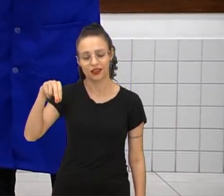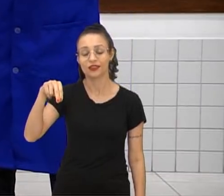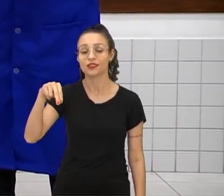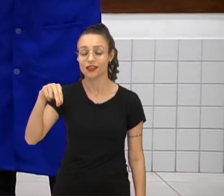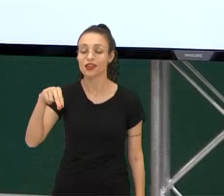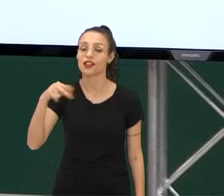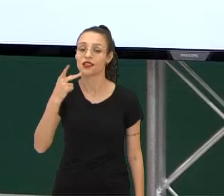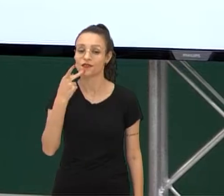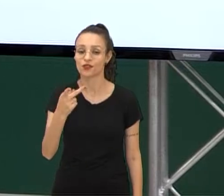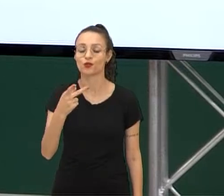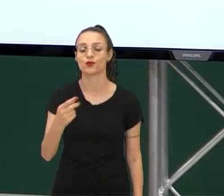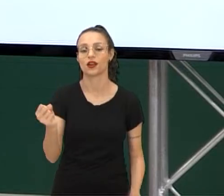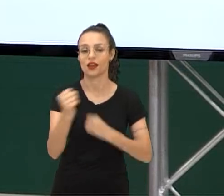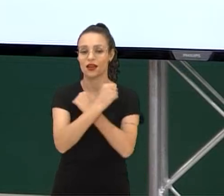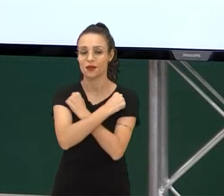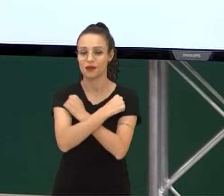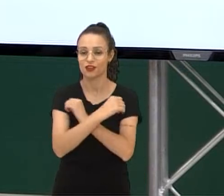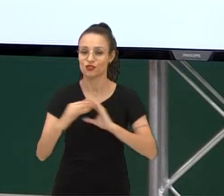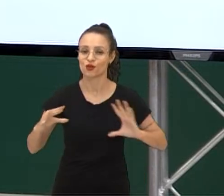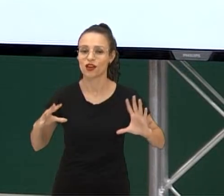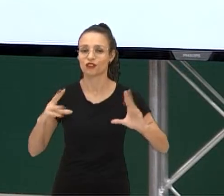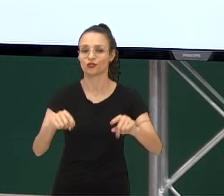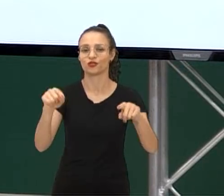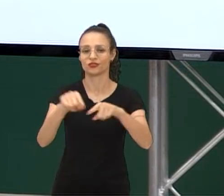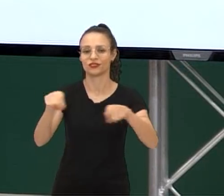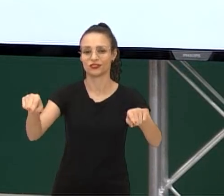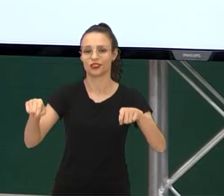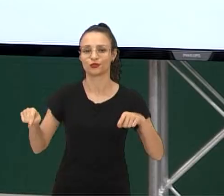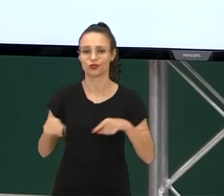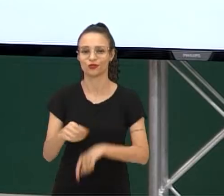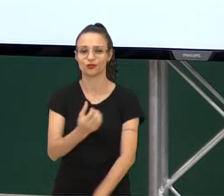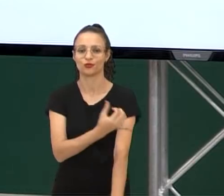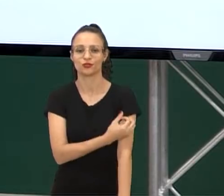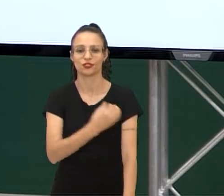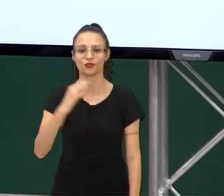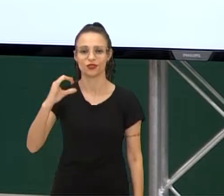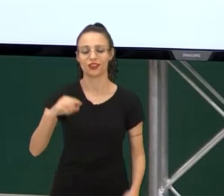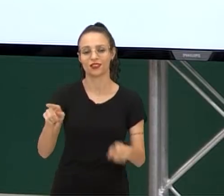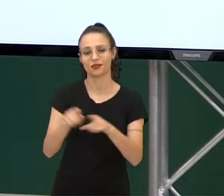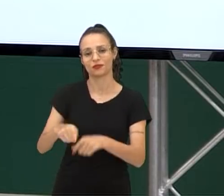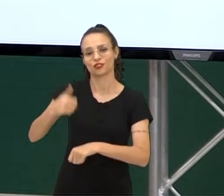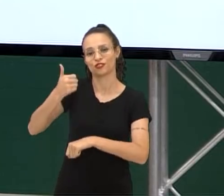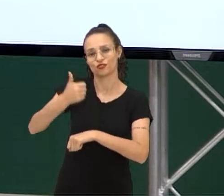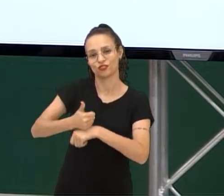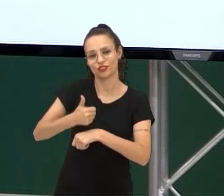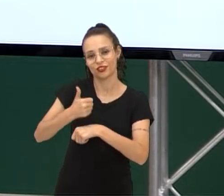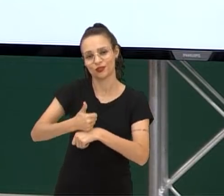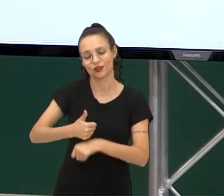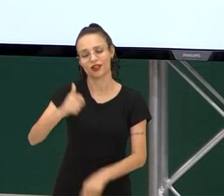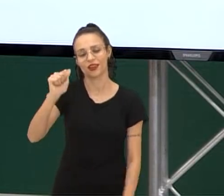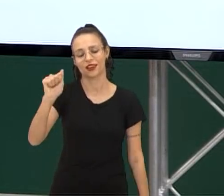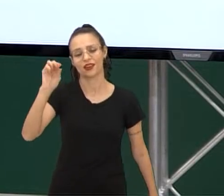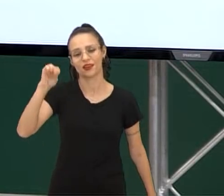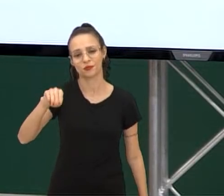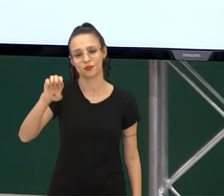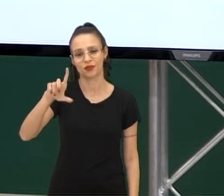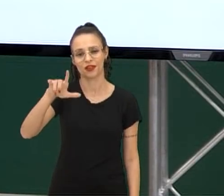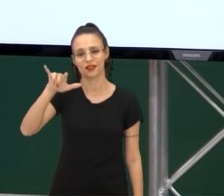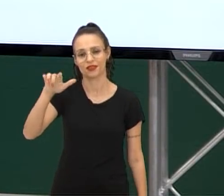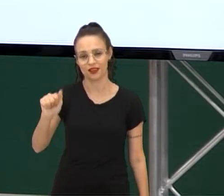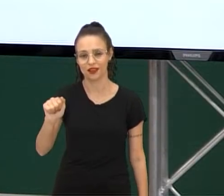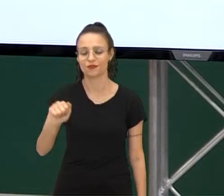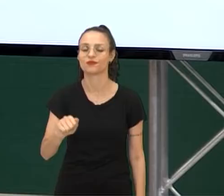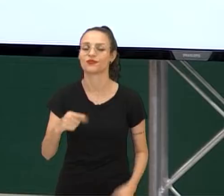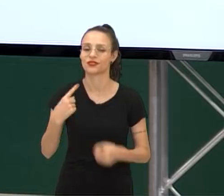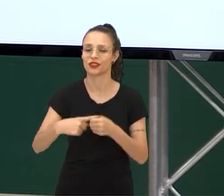Goiôerê, manda um abraço para toda a sala dela, o 6º ano C, e para a diretora Amélia. Então, o pessoal lá de Goiôerê,